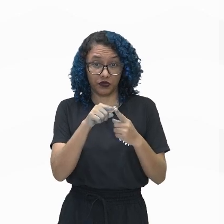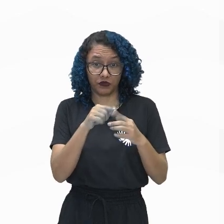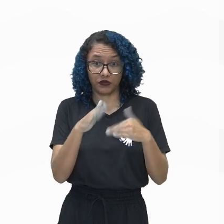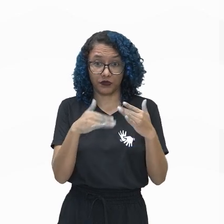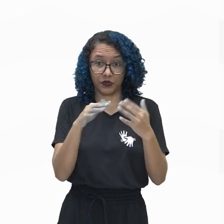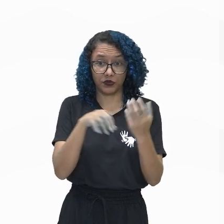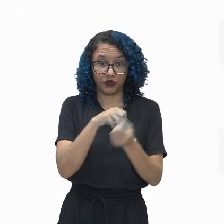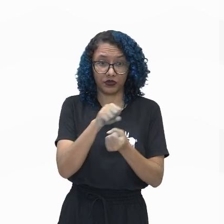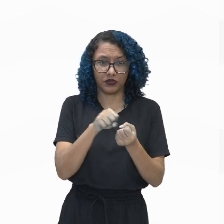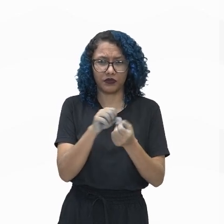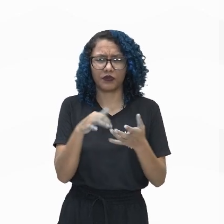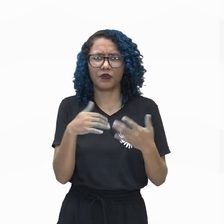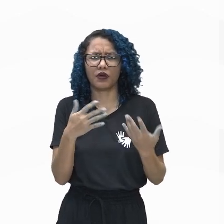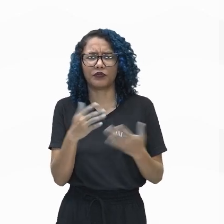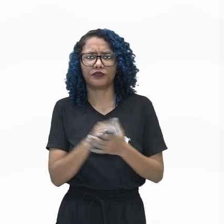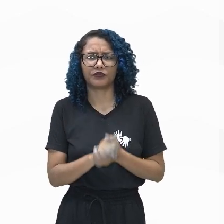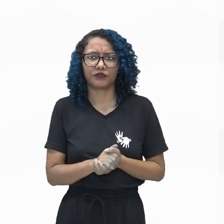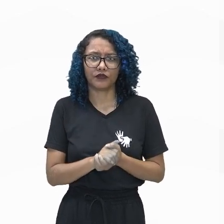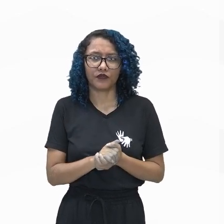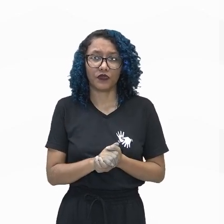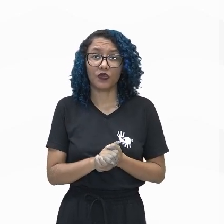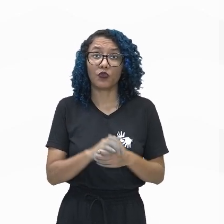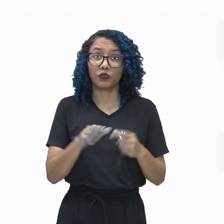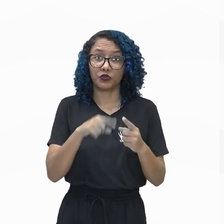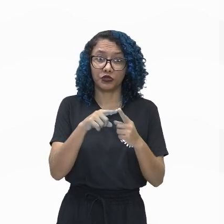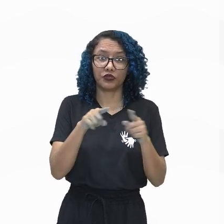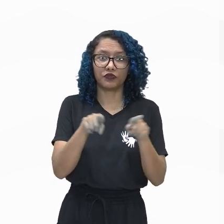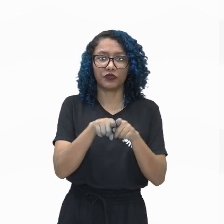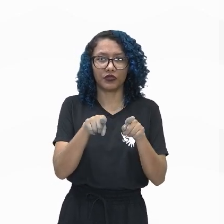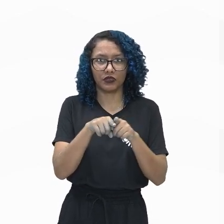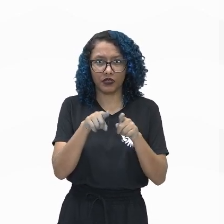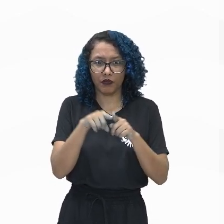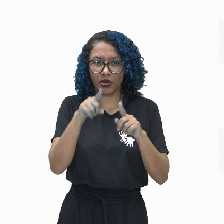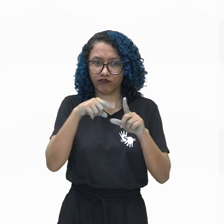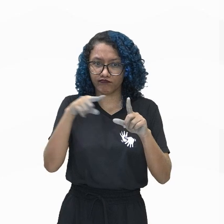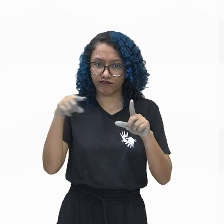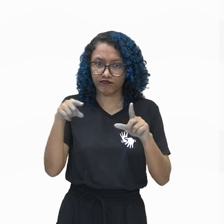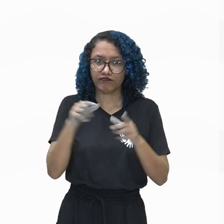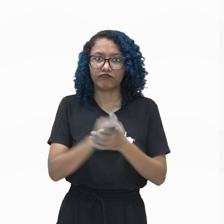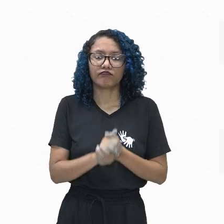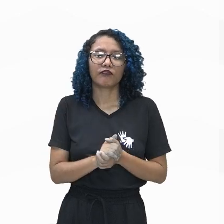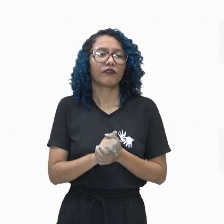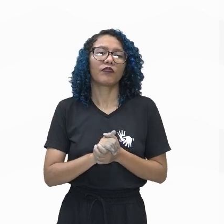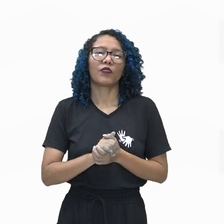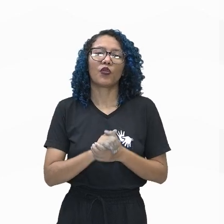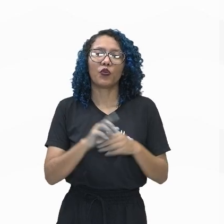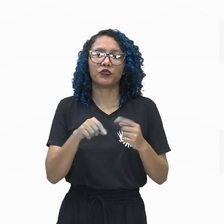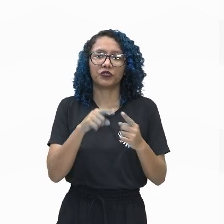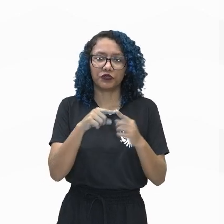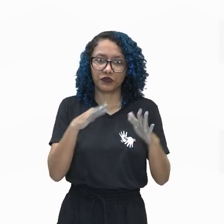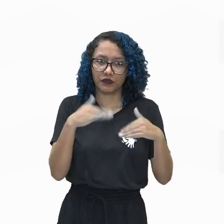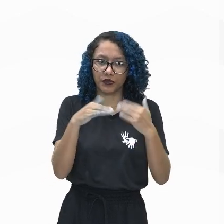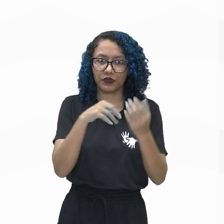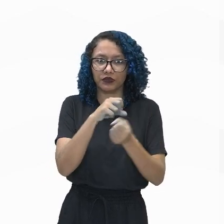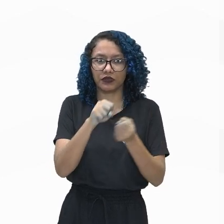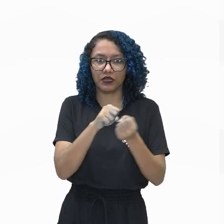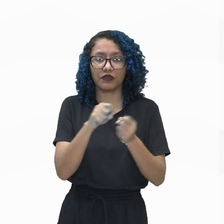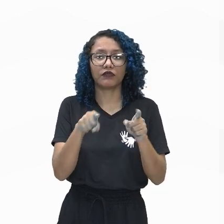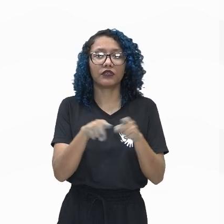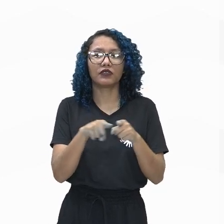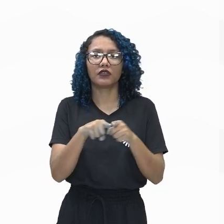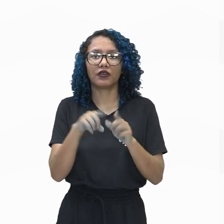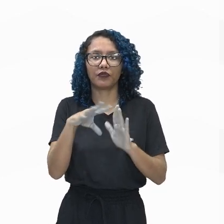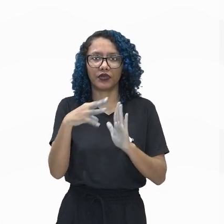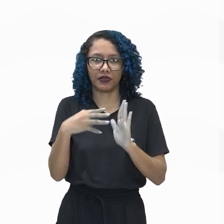Desenvolvimento Sustentável, metas e indicadores, objetos de desenvolvimento